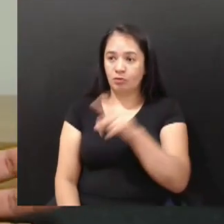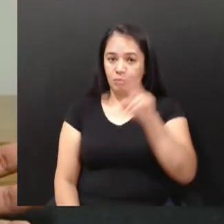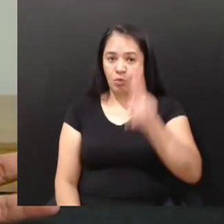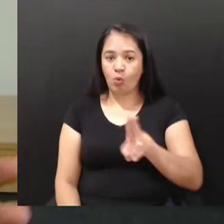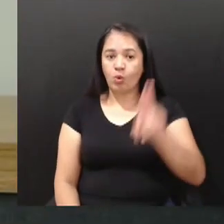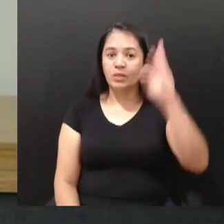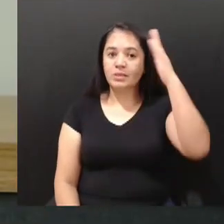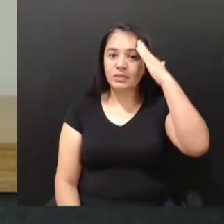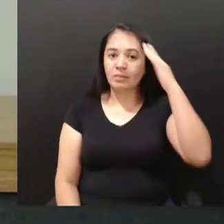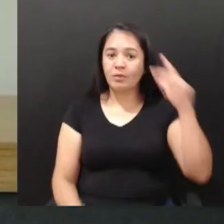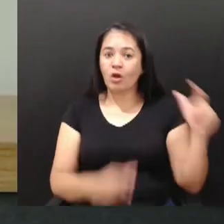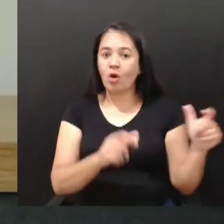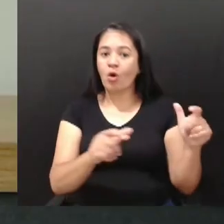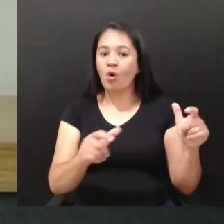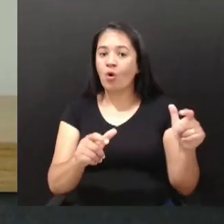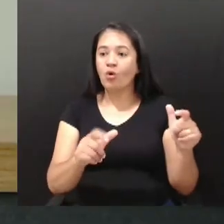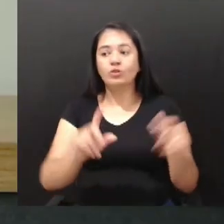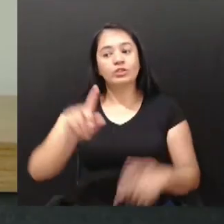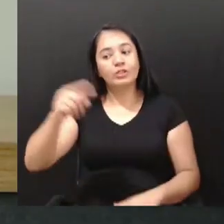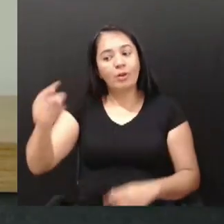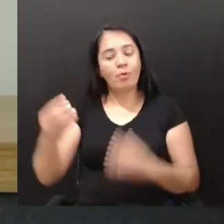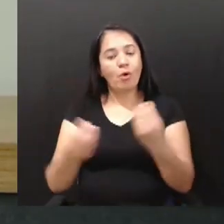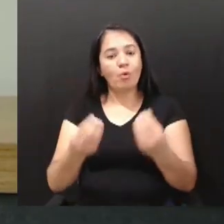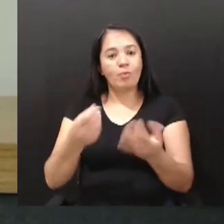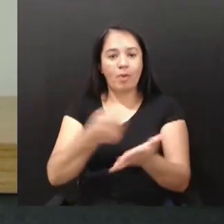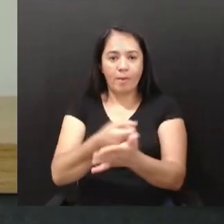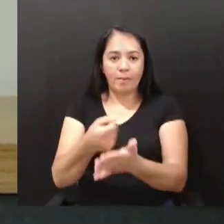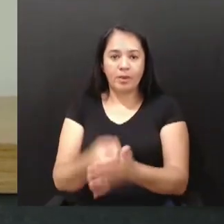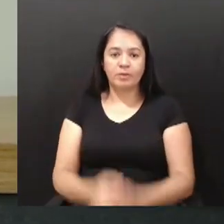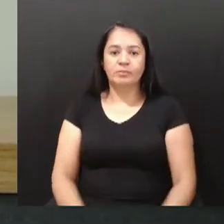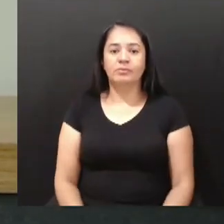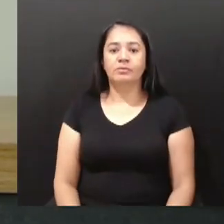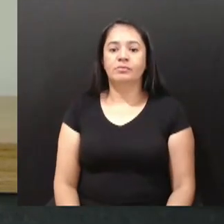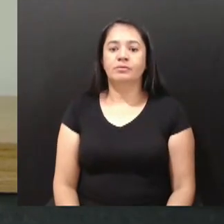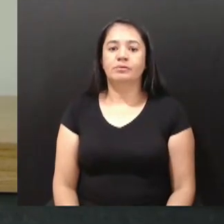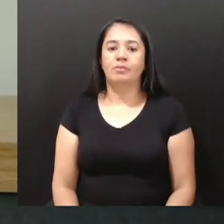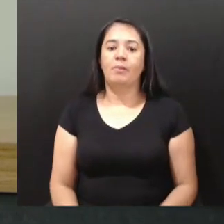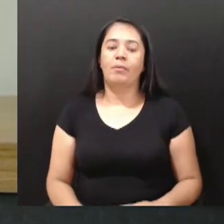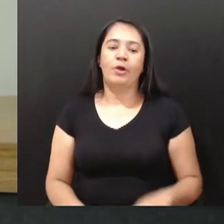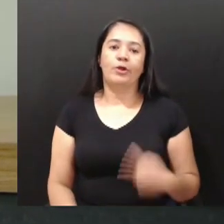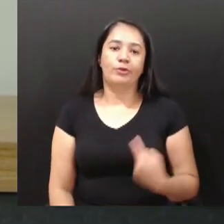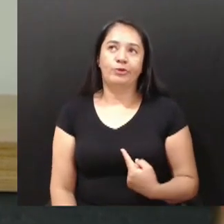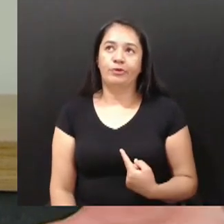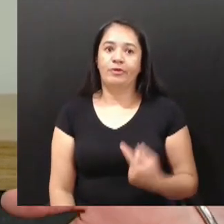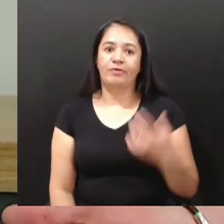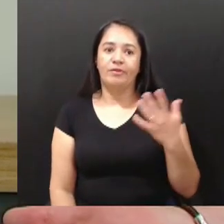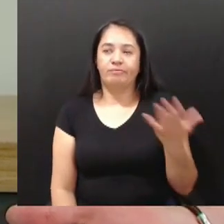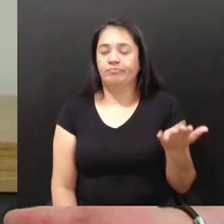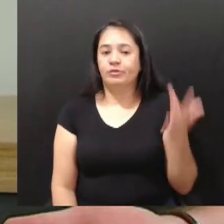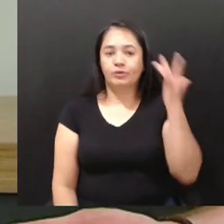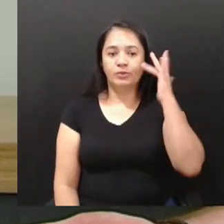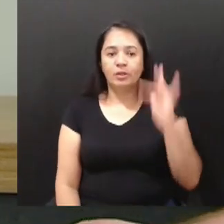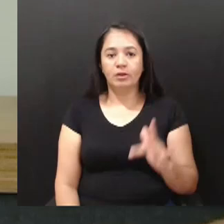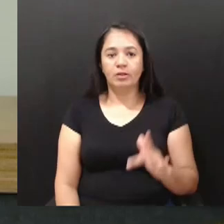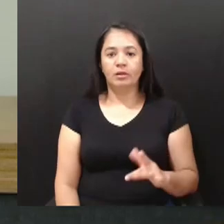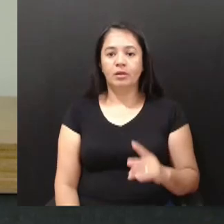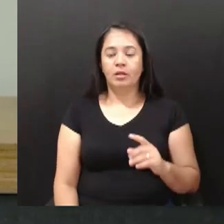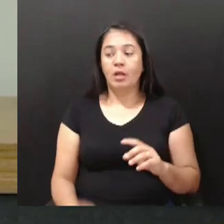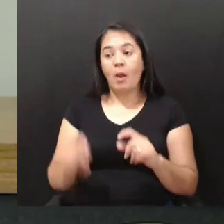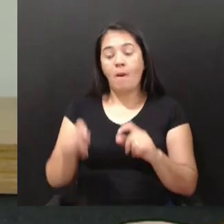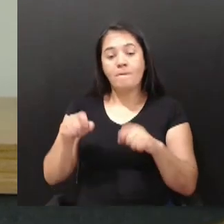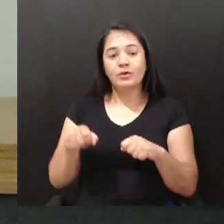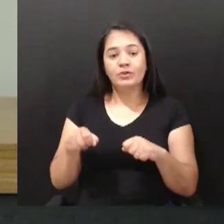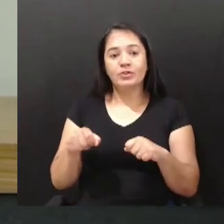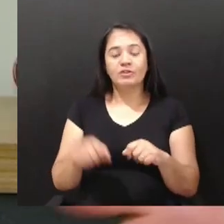o recurso para o pagamento, né? E não passa e depois a gente vê o que faz. Porque pode ser muito útil, né,